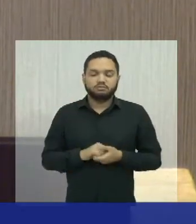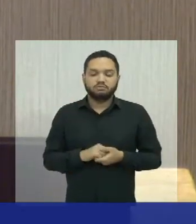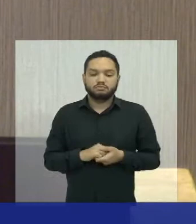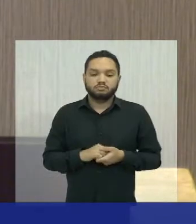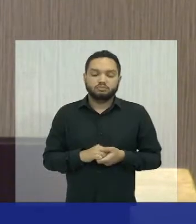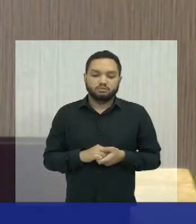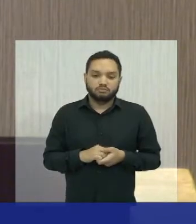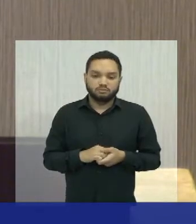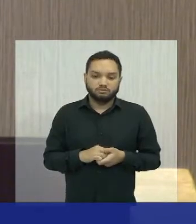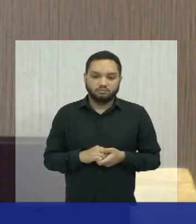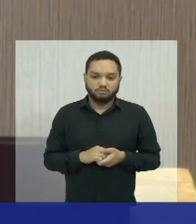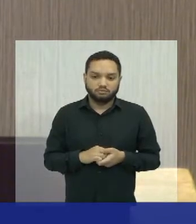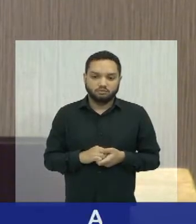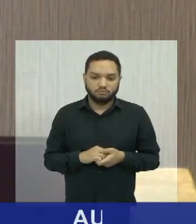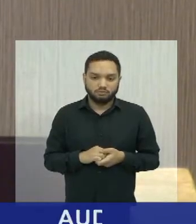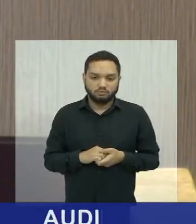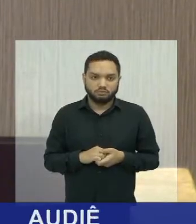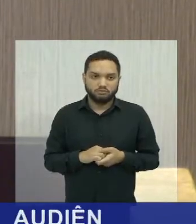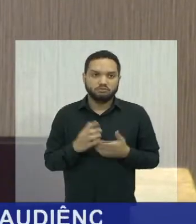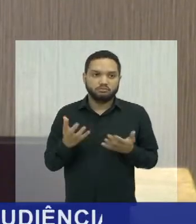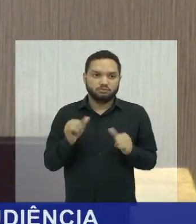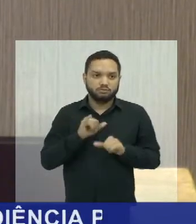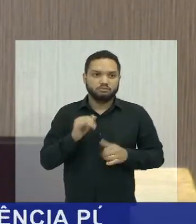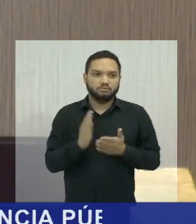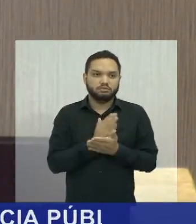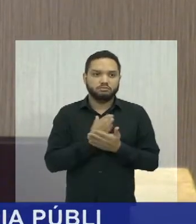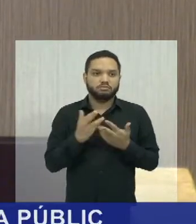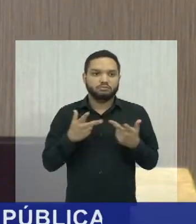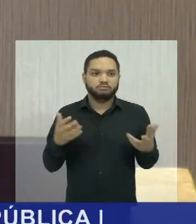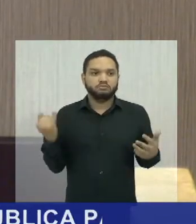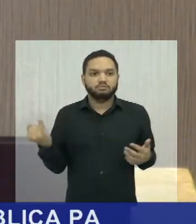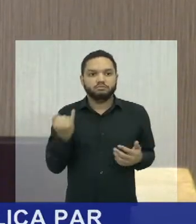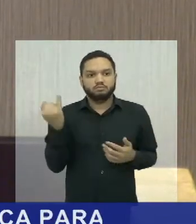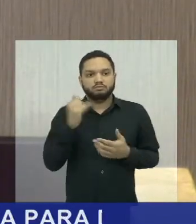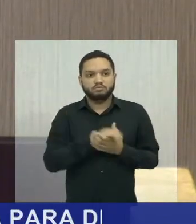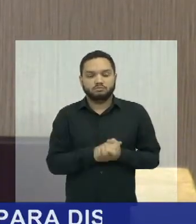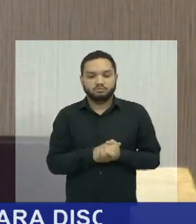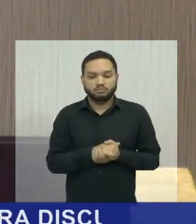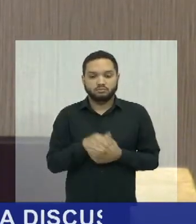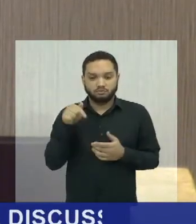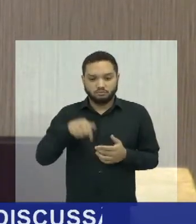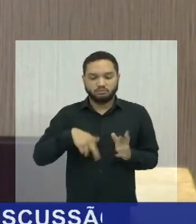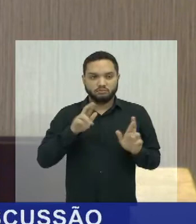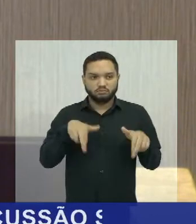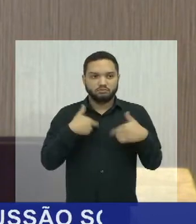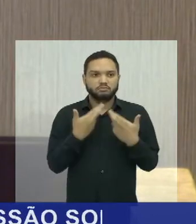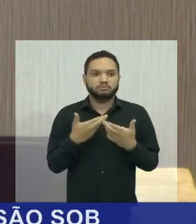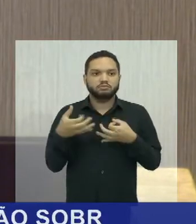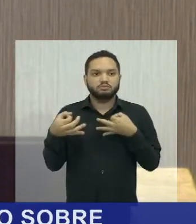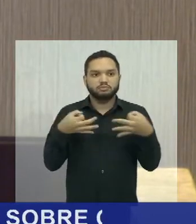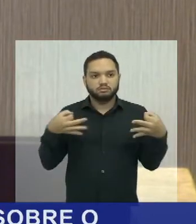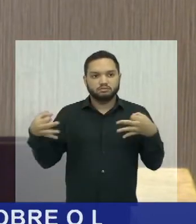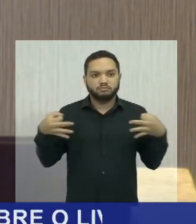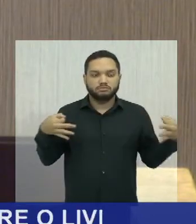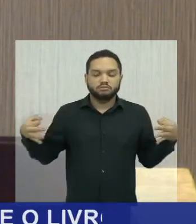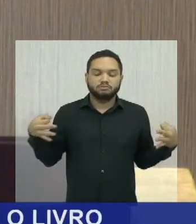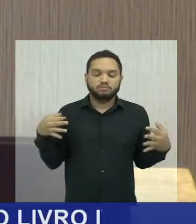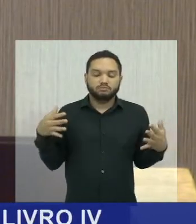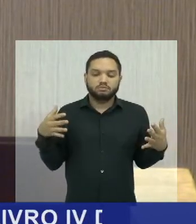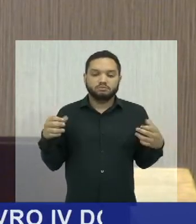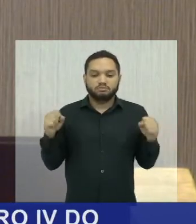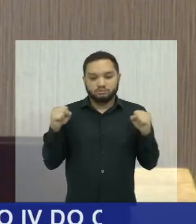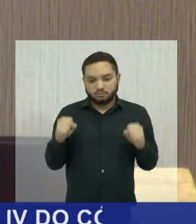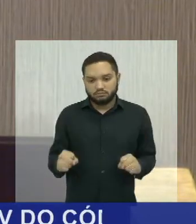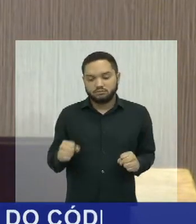algumas considerações que eu acho importante. Se é uma audiência pública, né, poderia